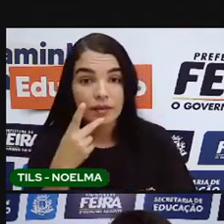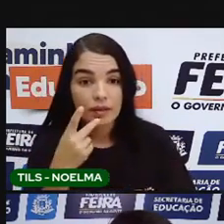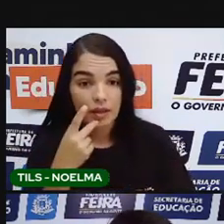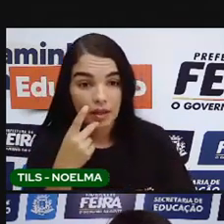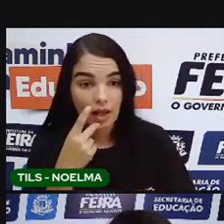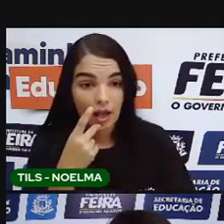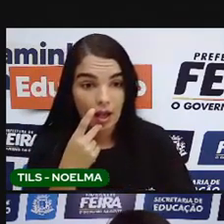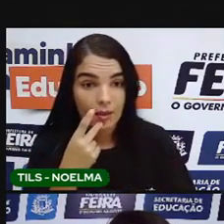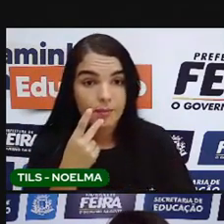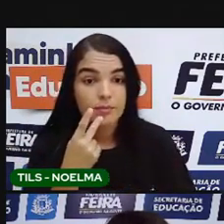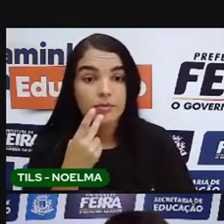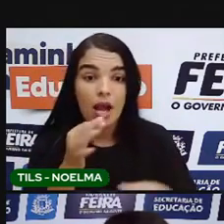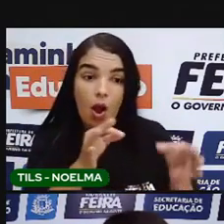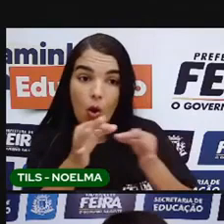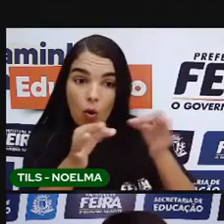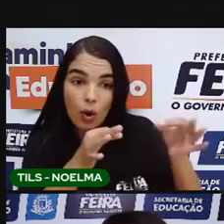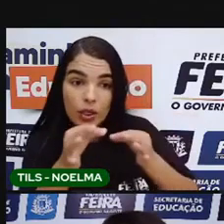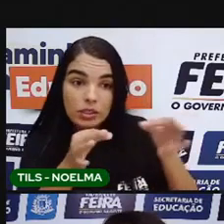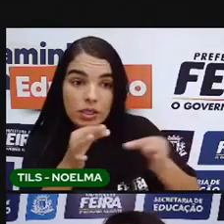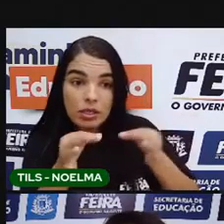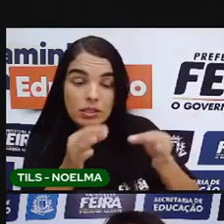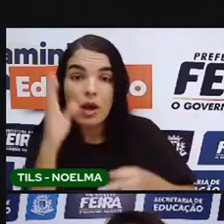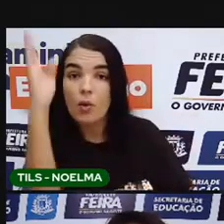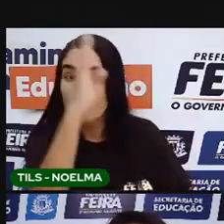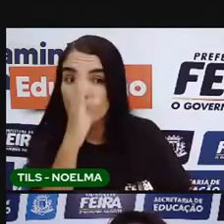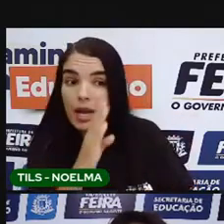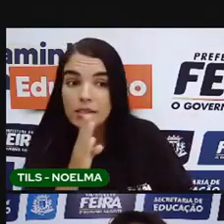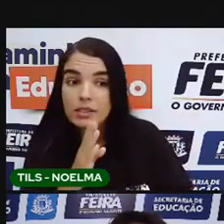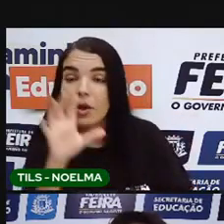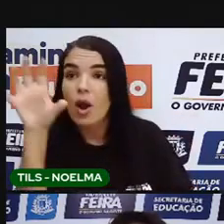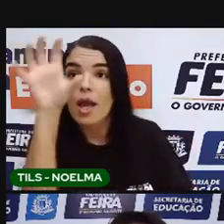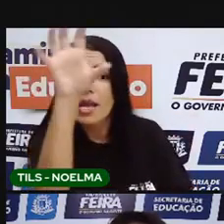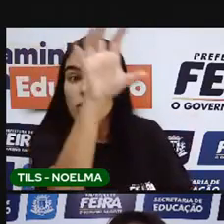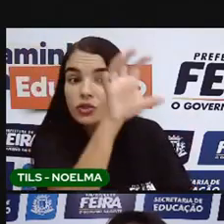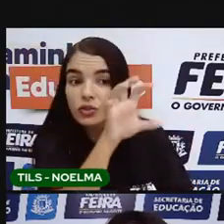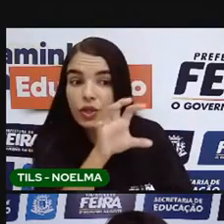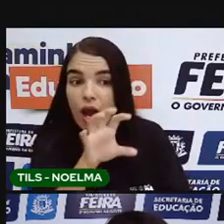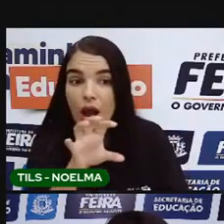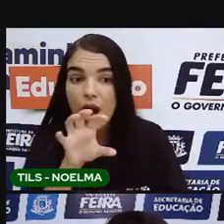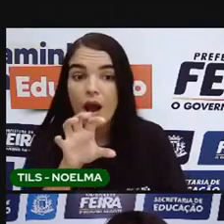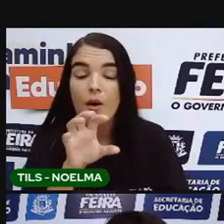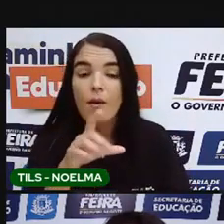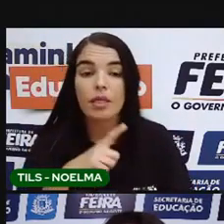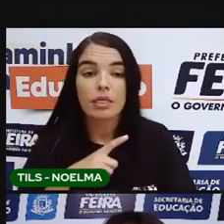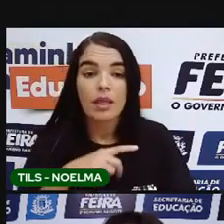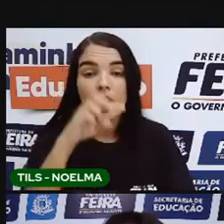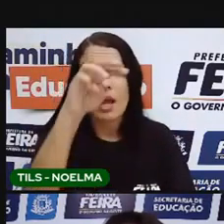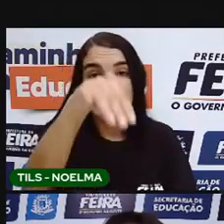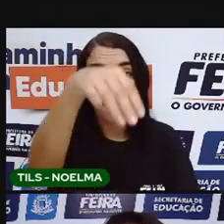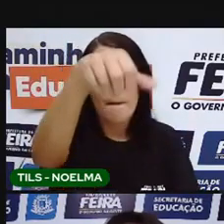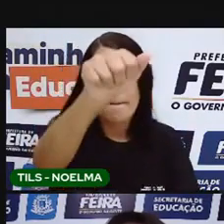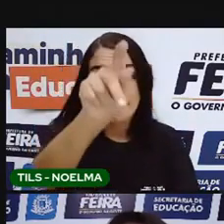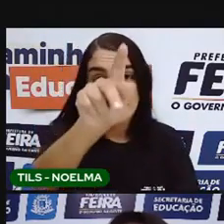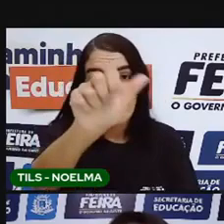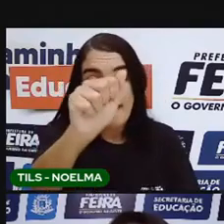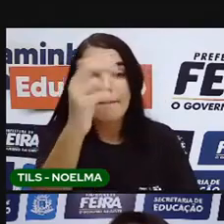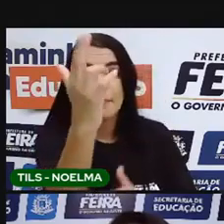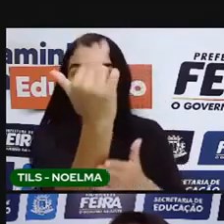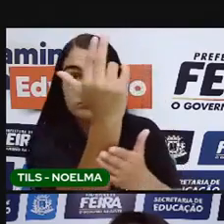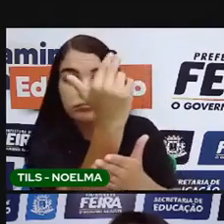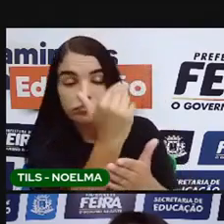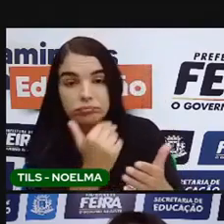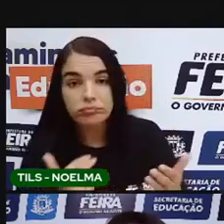a organização do Brasil, né? Onde nós temos aí um mapa onde representa os